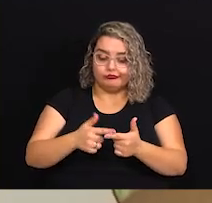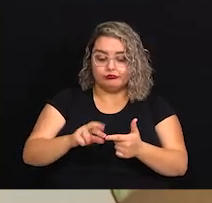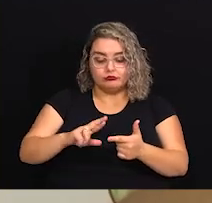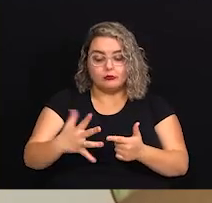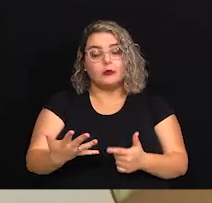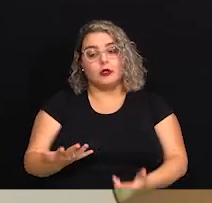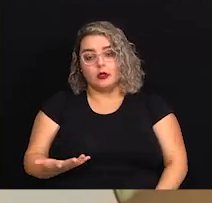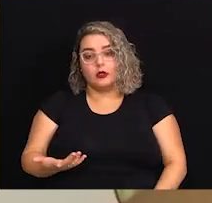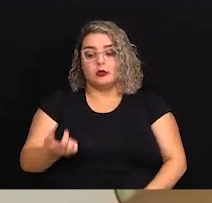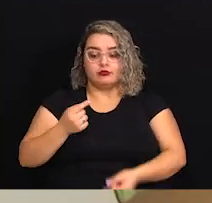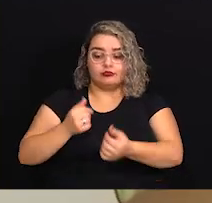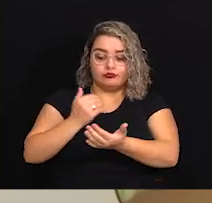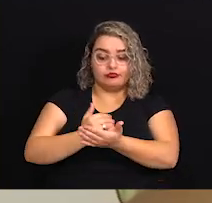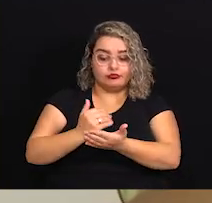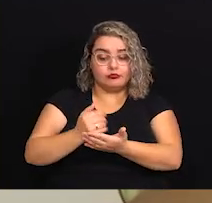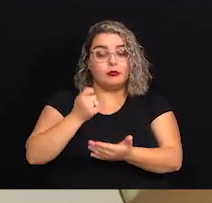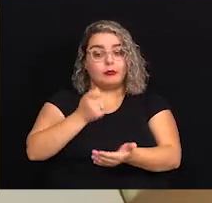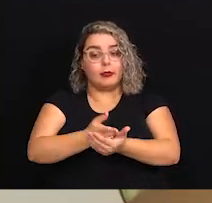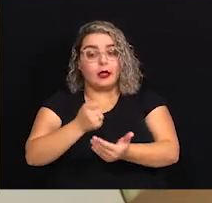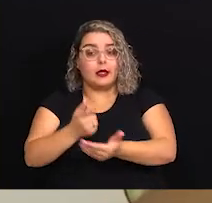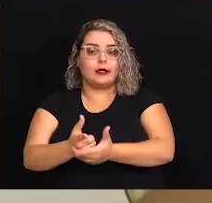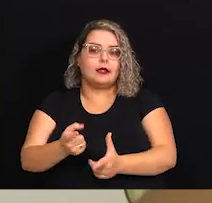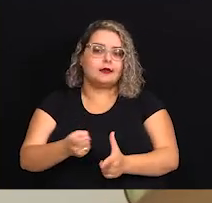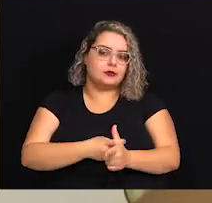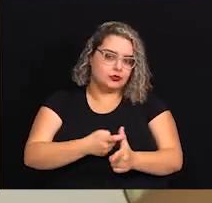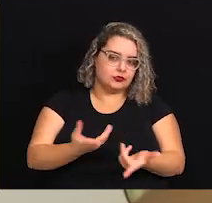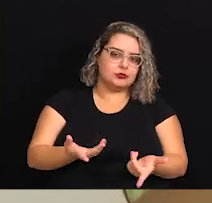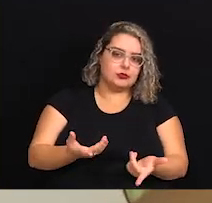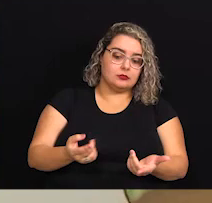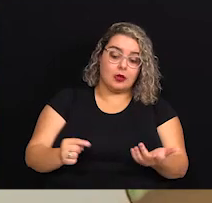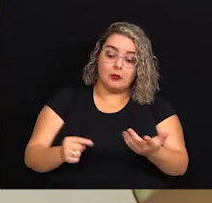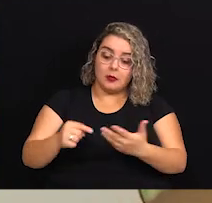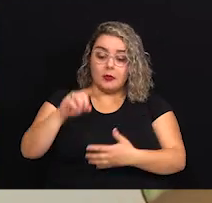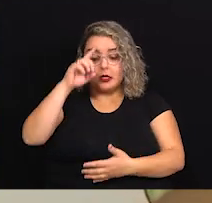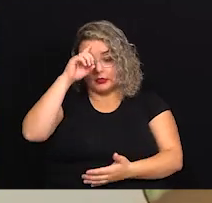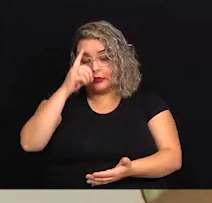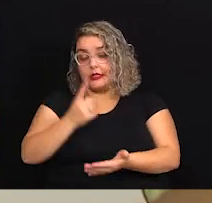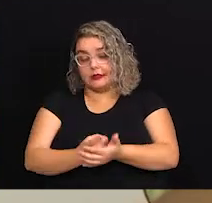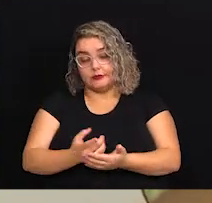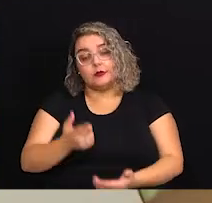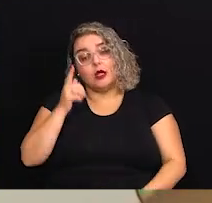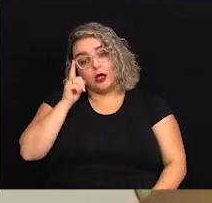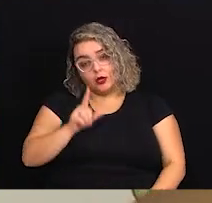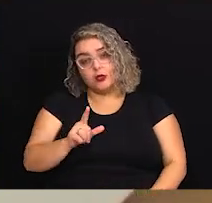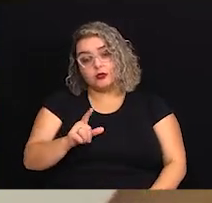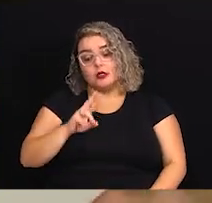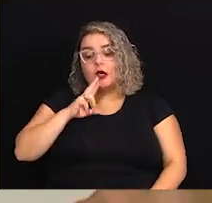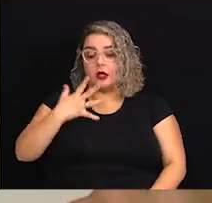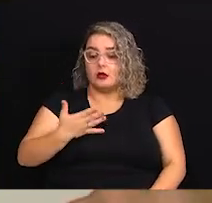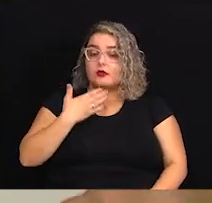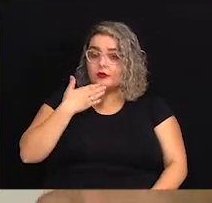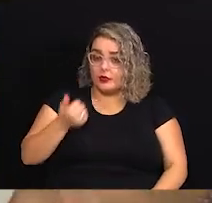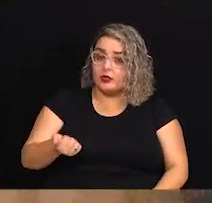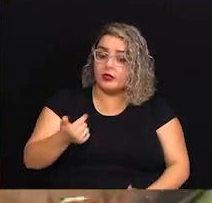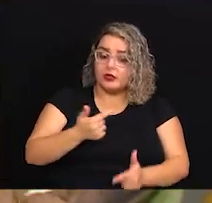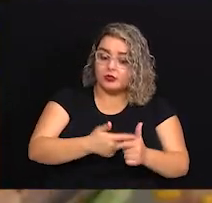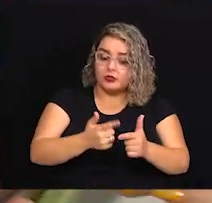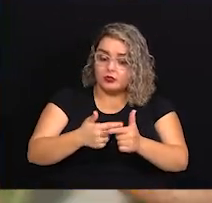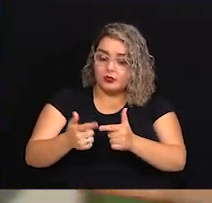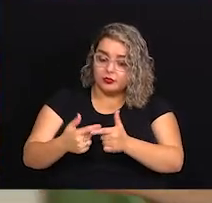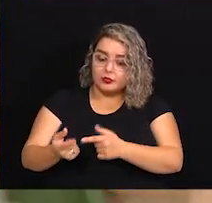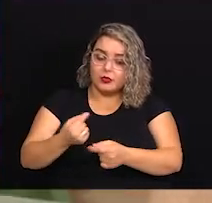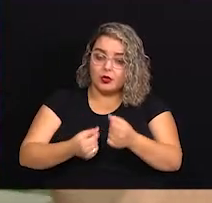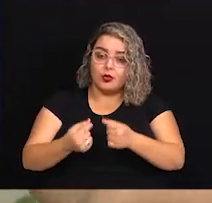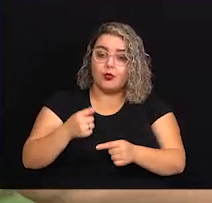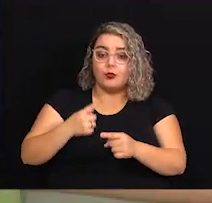resolver problemas financeiros, né? Então pode ser um fator decisivo para a pessoa conseguir resolver melhor esses problemas